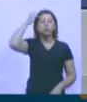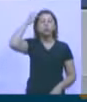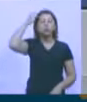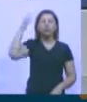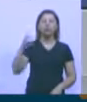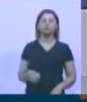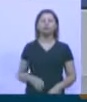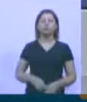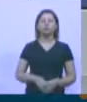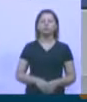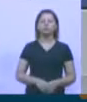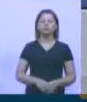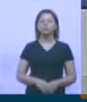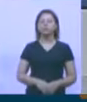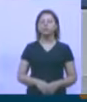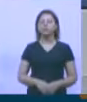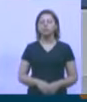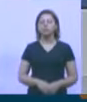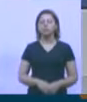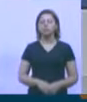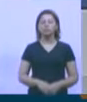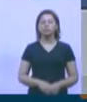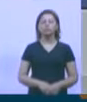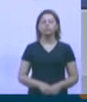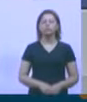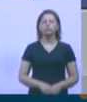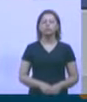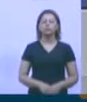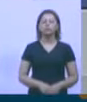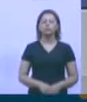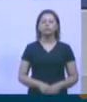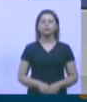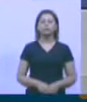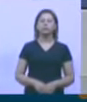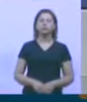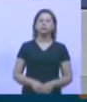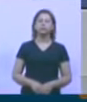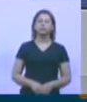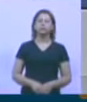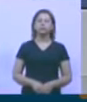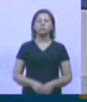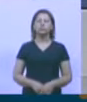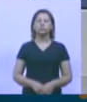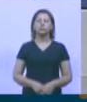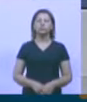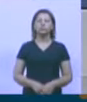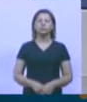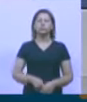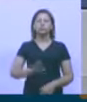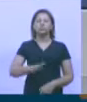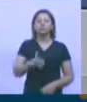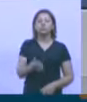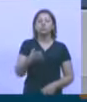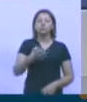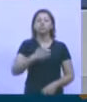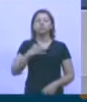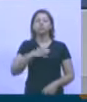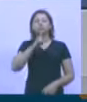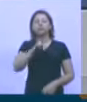culpada. So those symptoms are important to help us to make the correct diagnosis. Então, esses sintomas